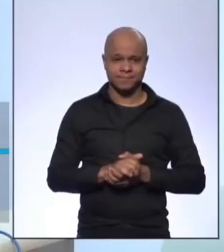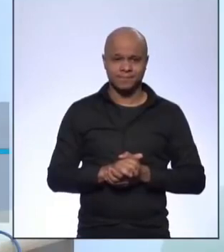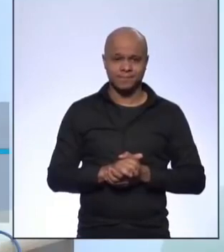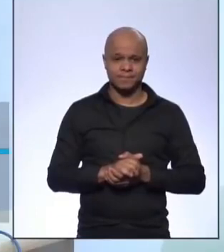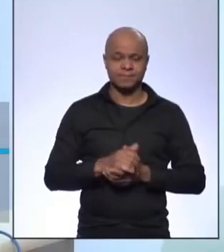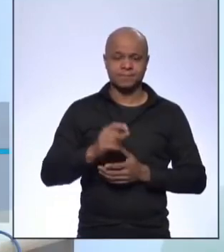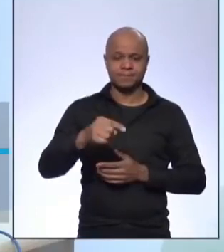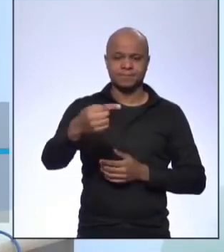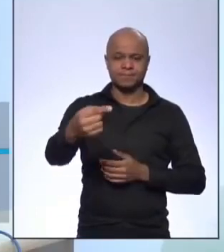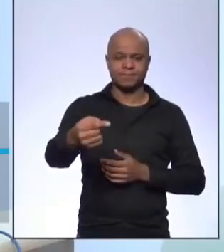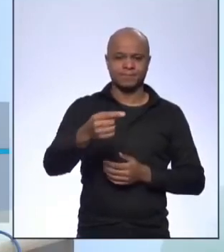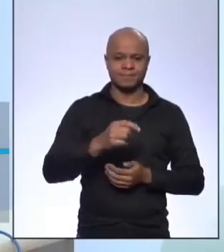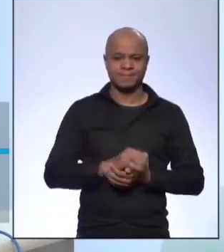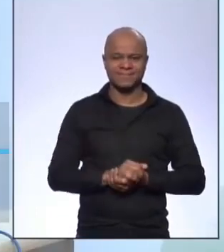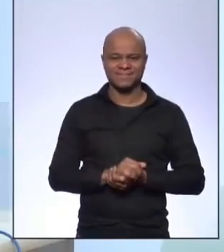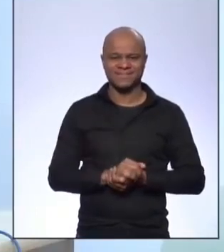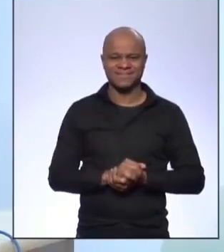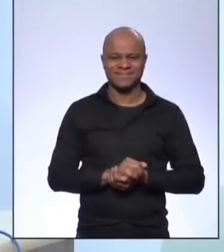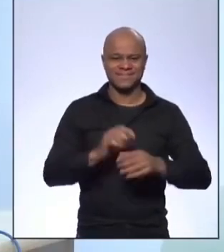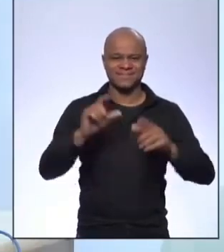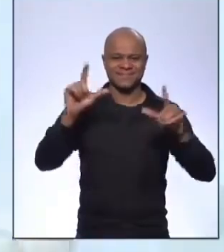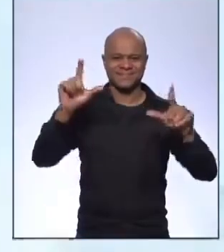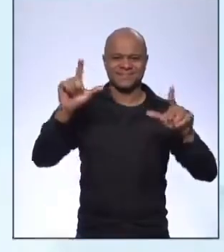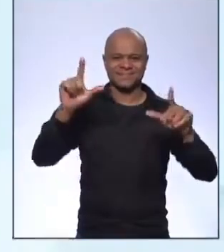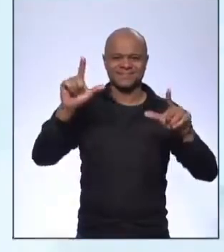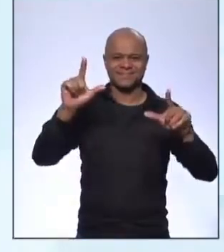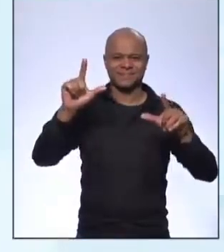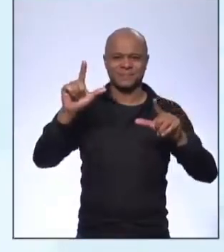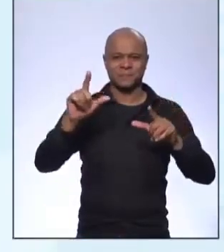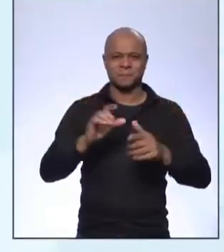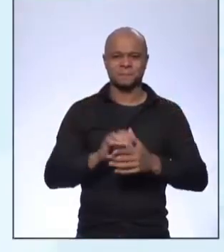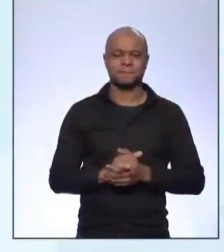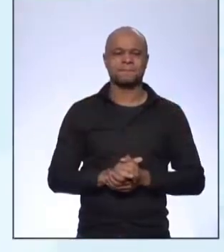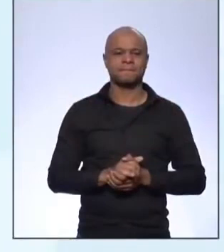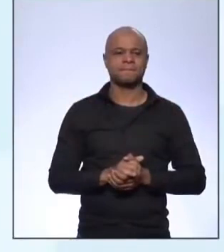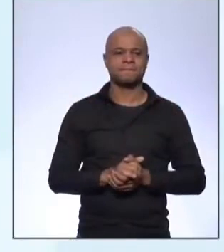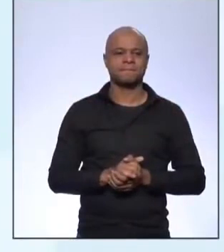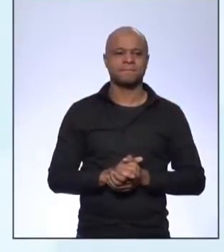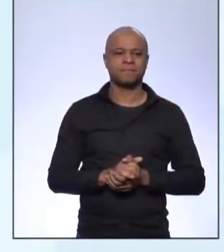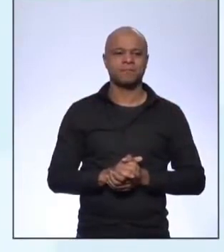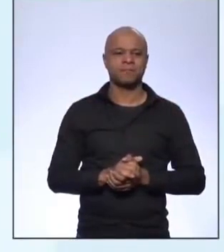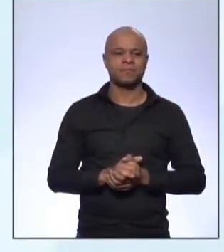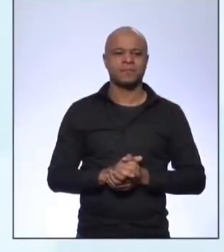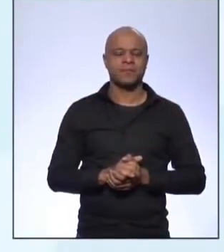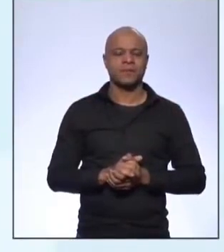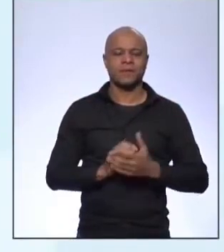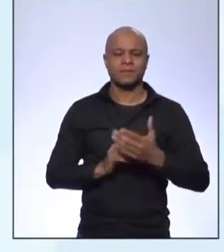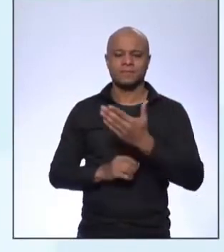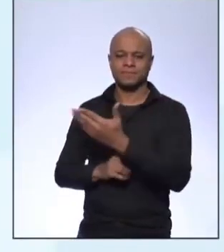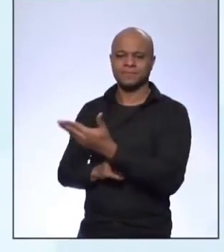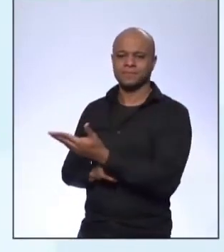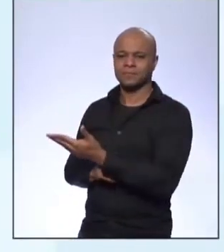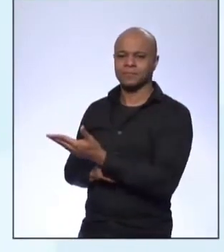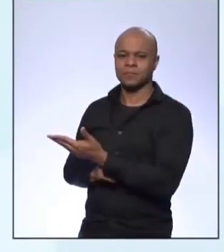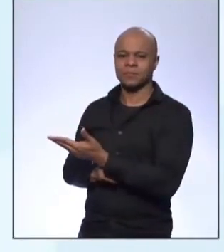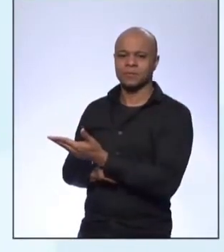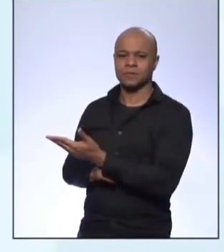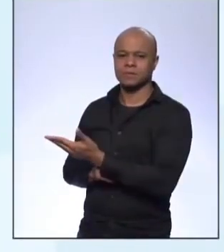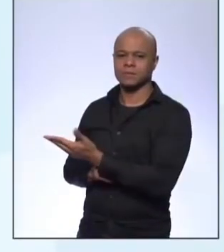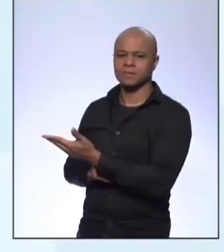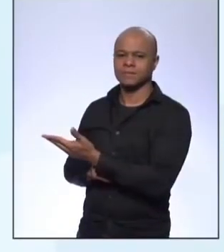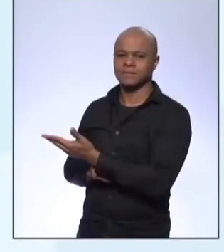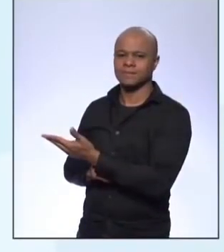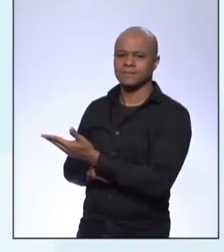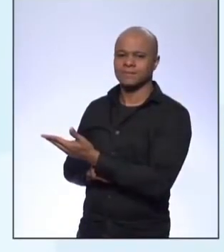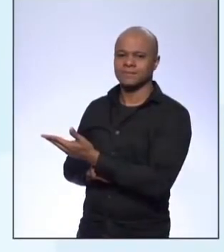interação, tá? Vamos colocar aí na tela. Eu vou, por uma questão até de tempo, eu vou ser generosa, vou